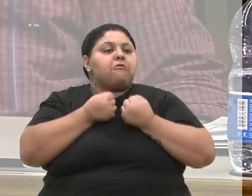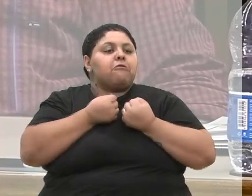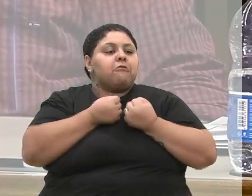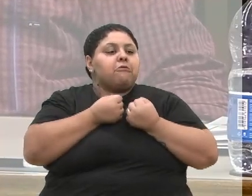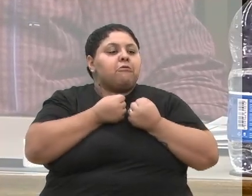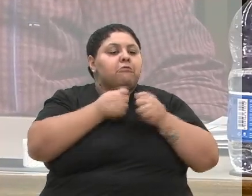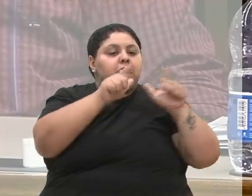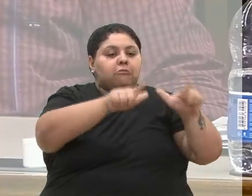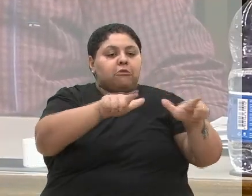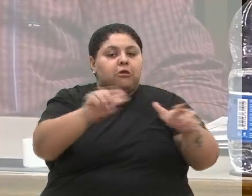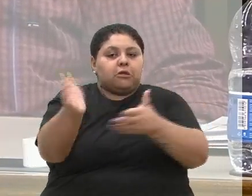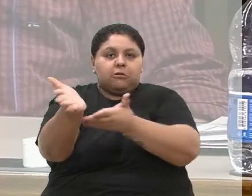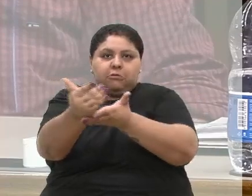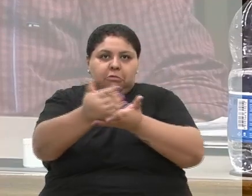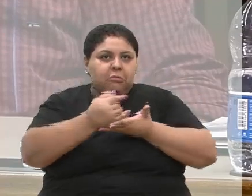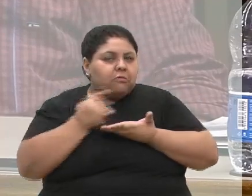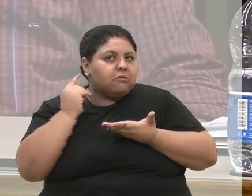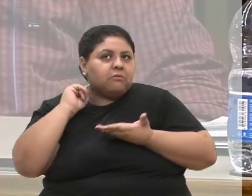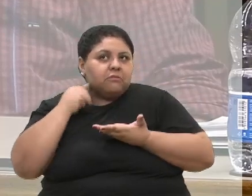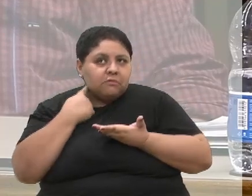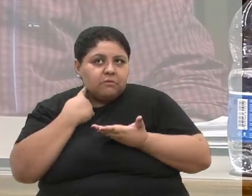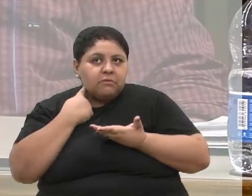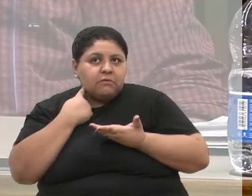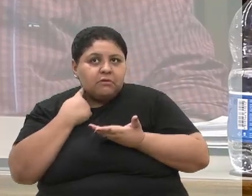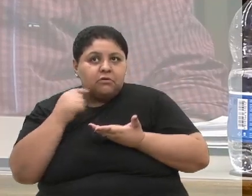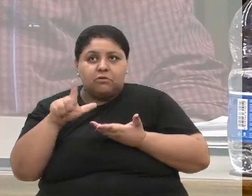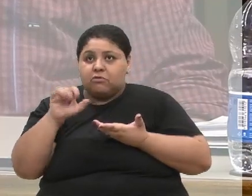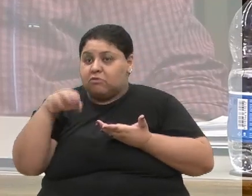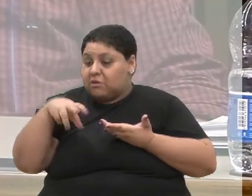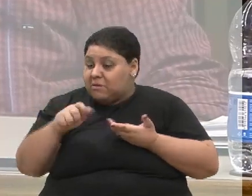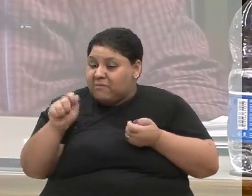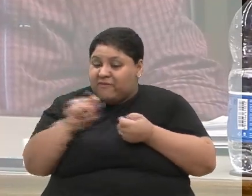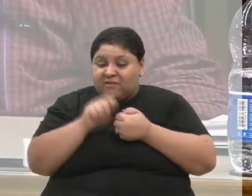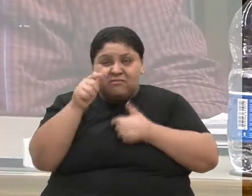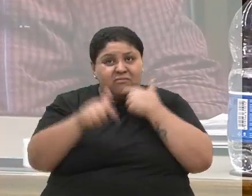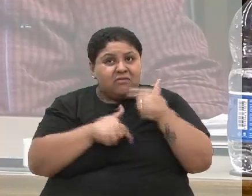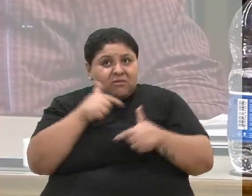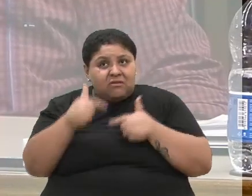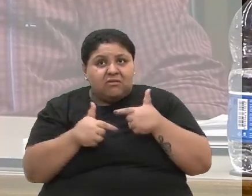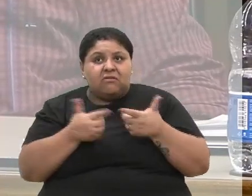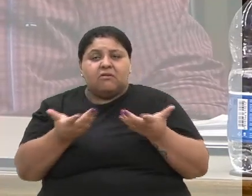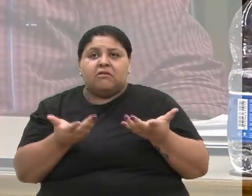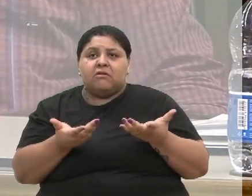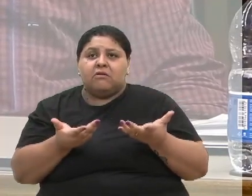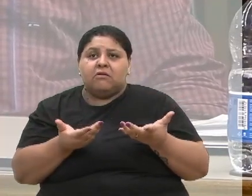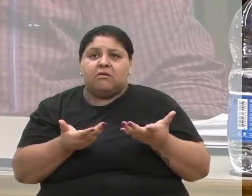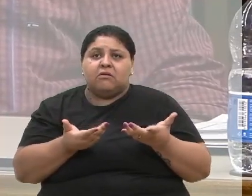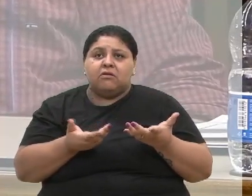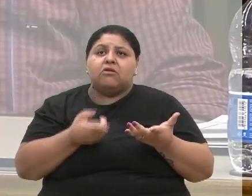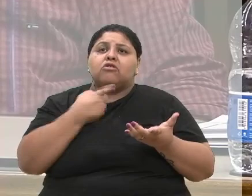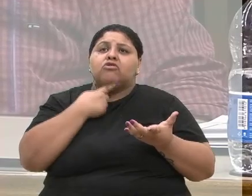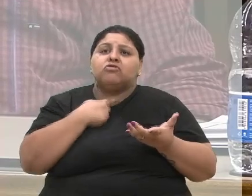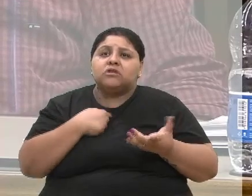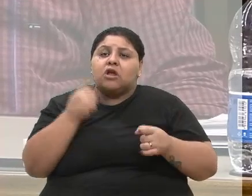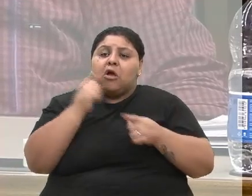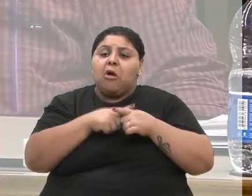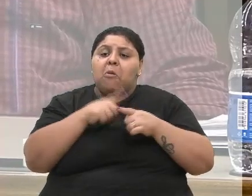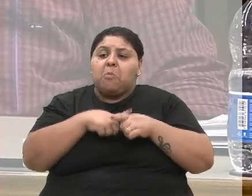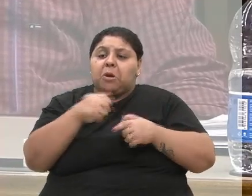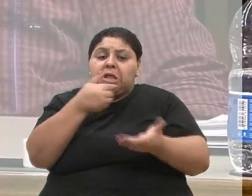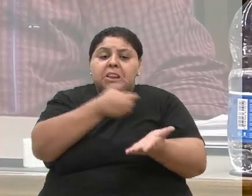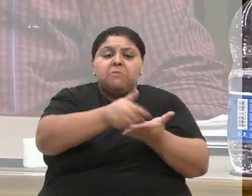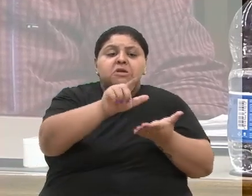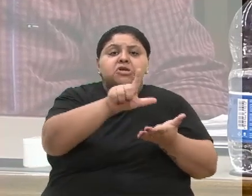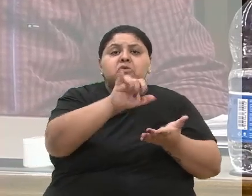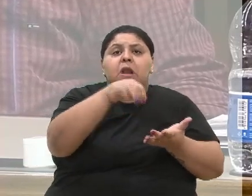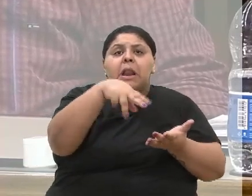Caxias que não estão recolhendo os lixos. E o Lima fazia esse trabalho muito bem feito e sacaram ele de lá. Até gostaria de saber por que tiraram o Lima de lá, que resolvia nosso